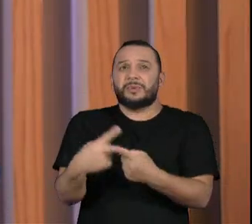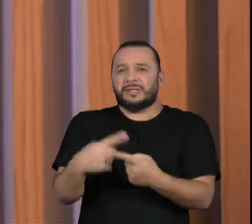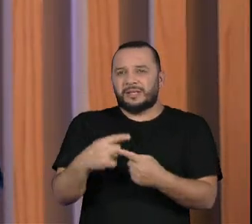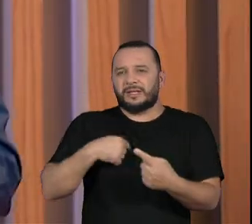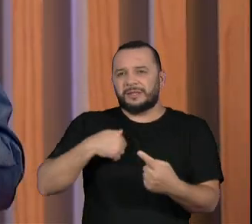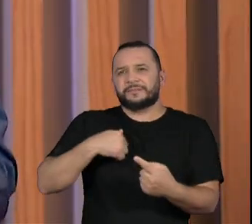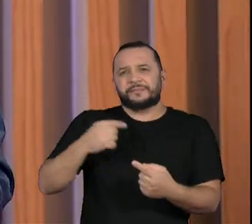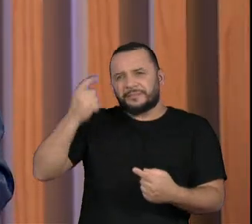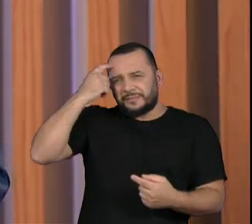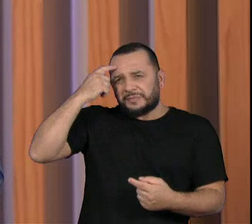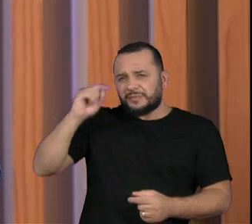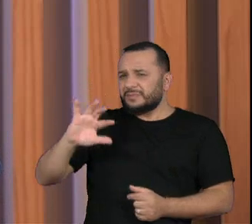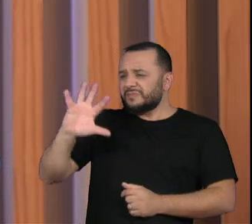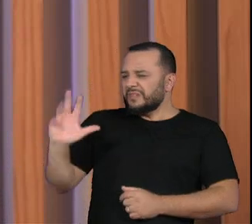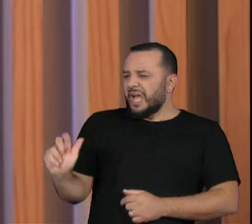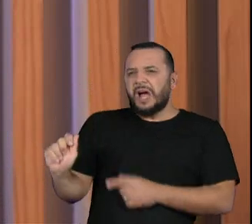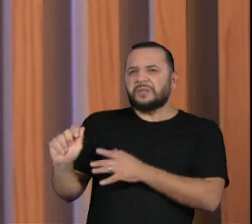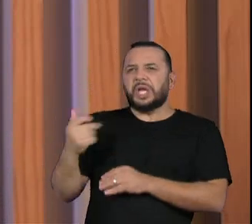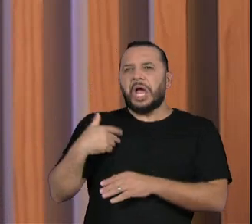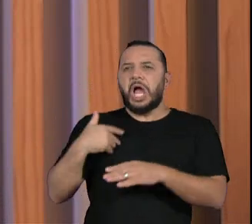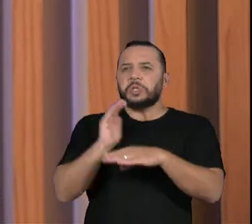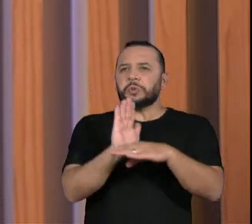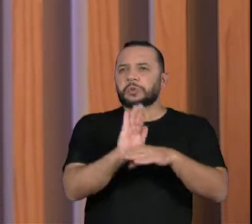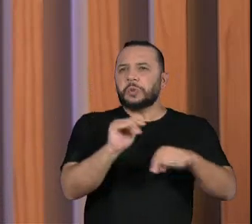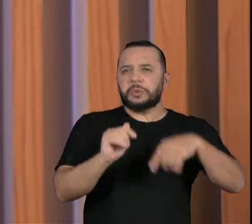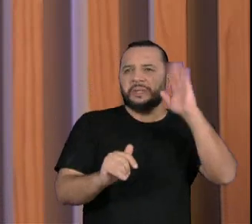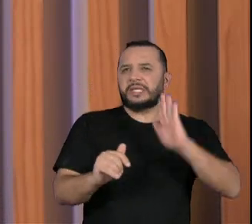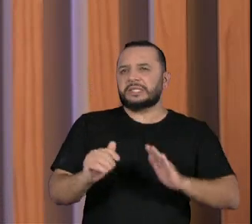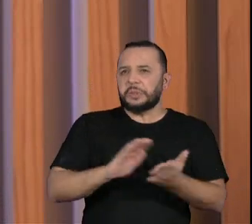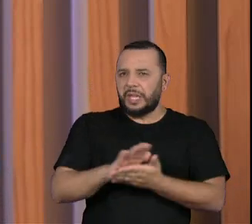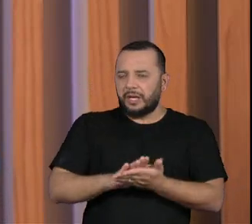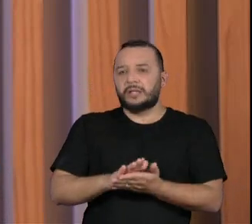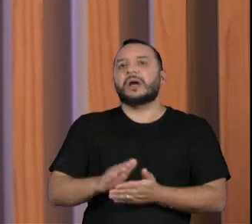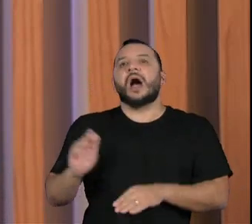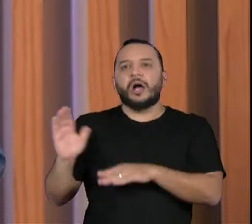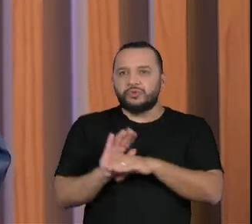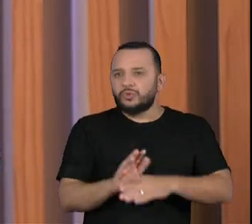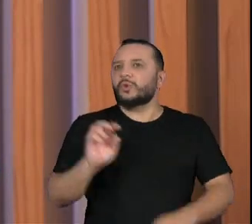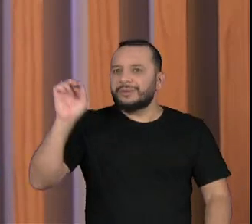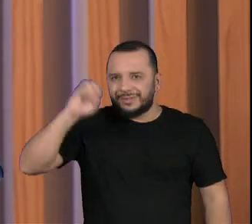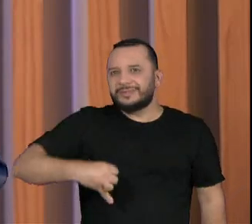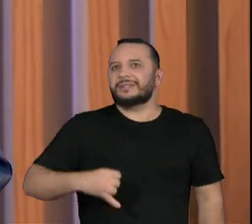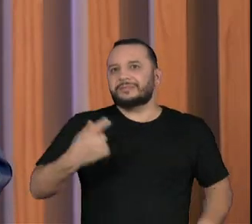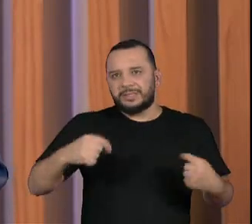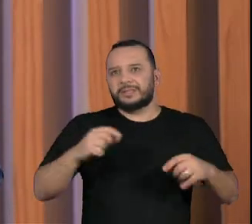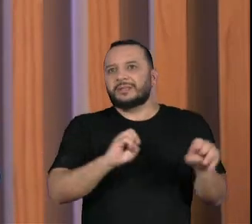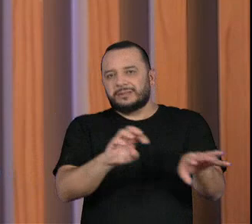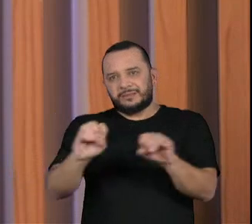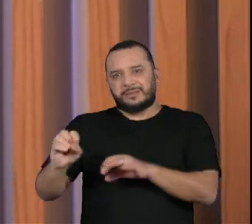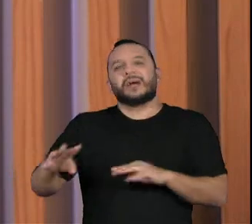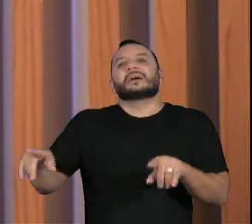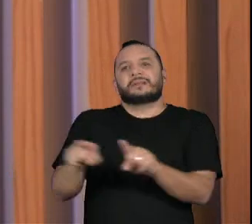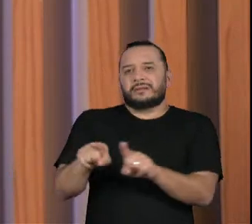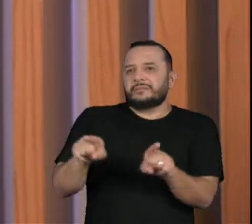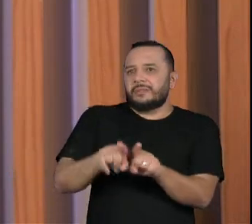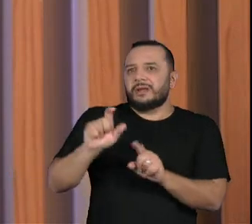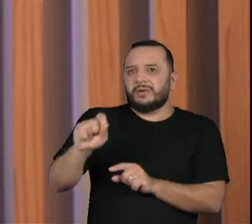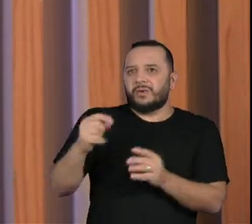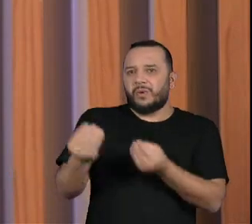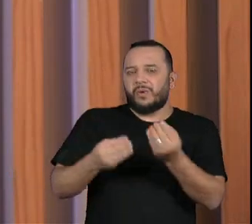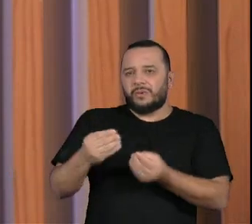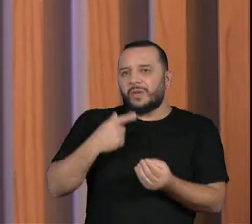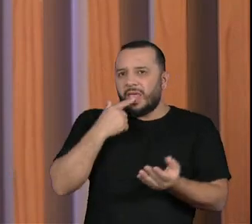não contribuiu para a nossa formação e, ao mesmo tempo, compreender que é importante que a gente trabalhe mais essa questão dos